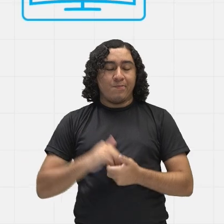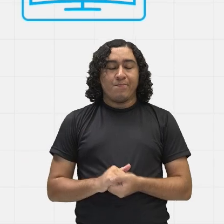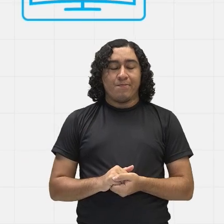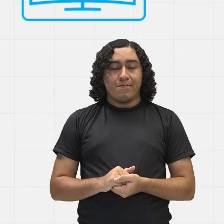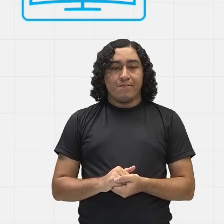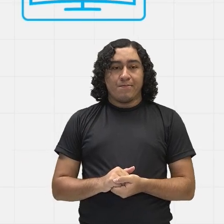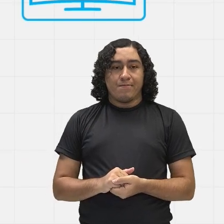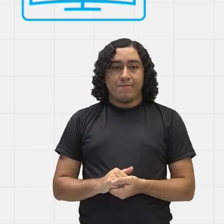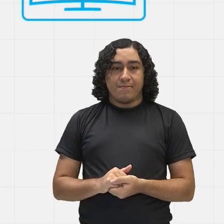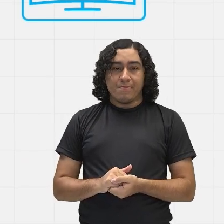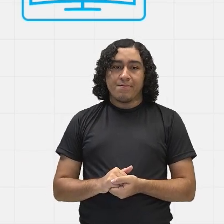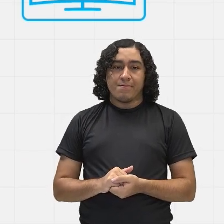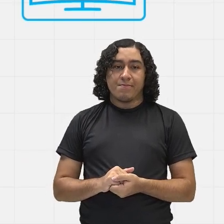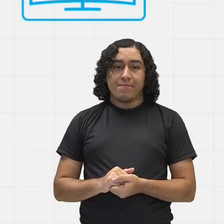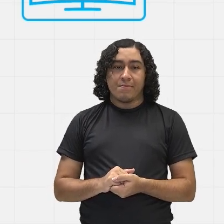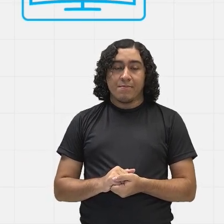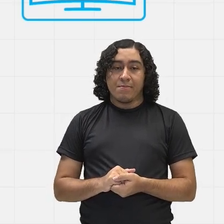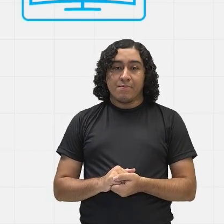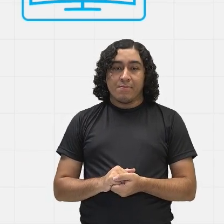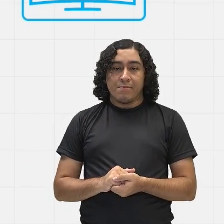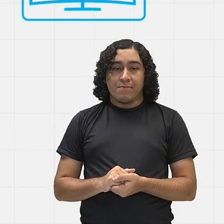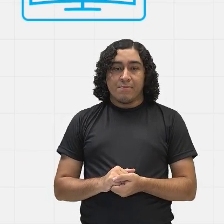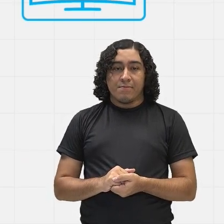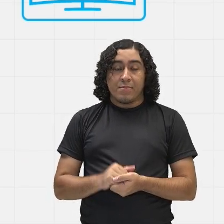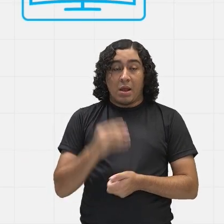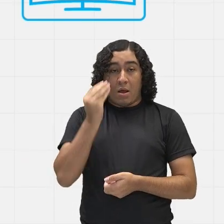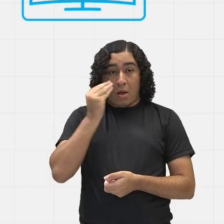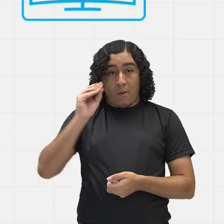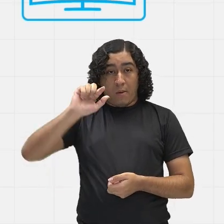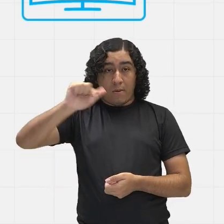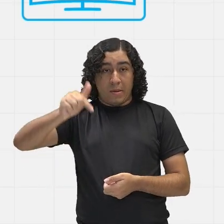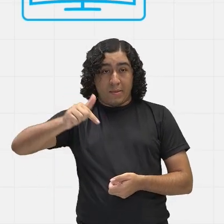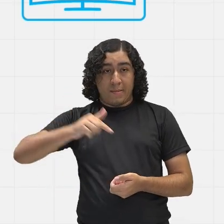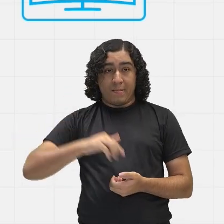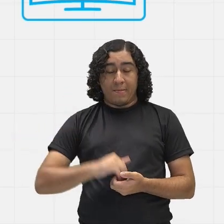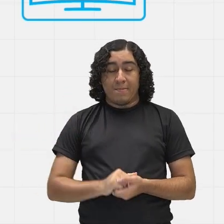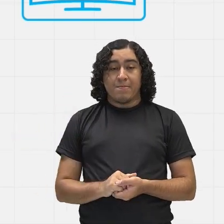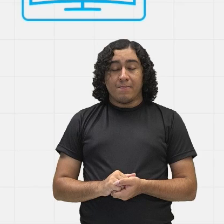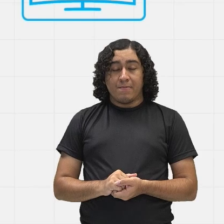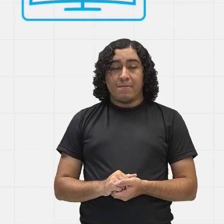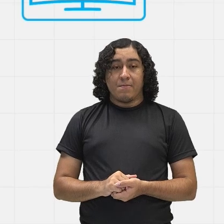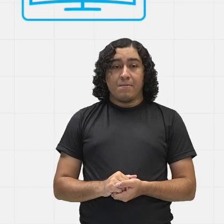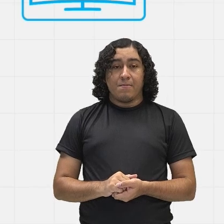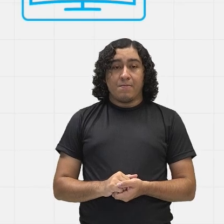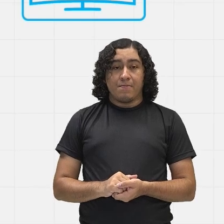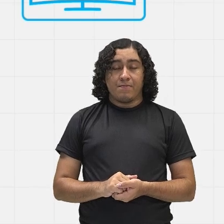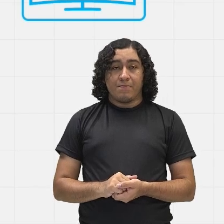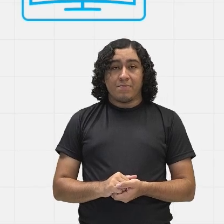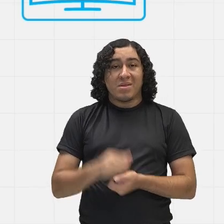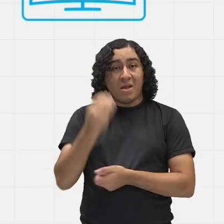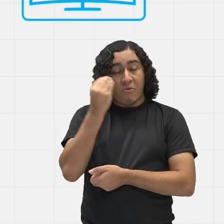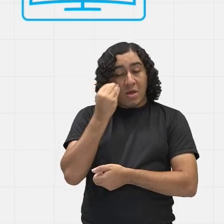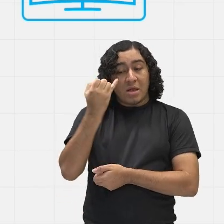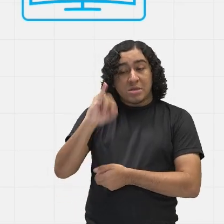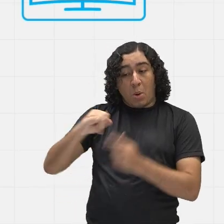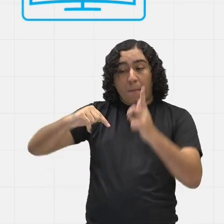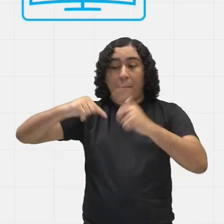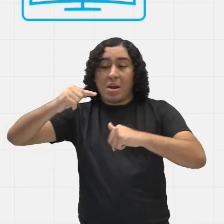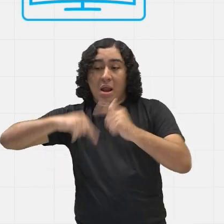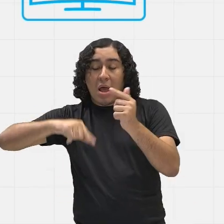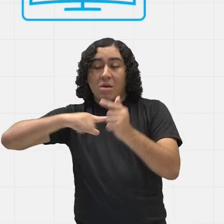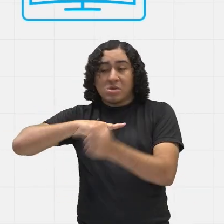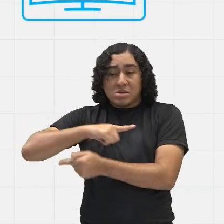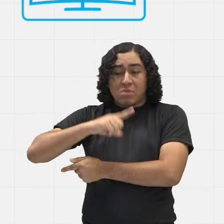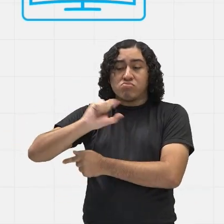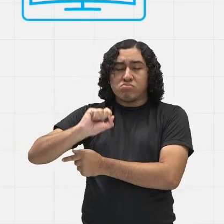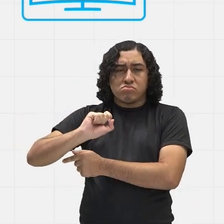Vamos ver mais uma possível solução aqui no próximo slide. Verificar se o equipamento está mostrando algum sinal de funcionamento.